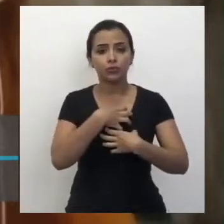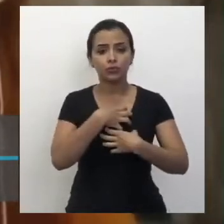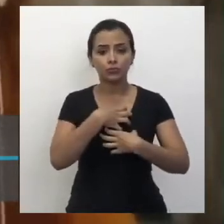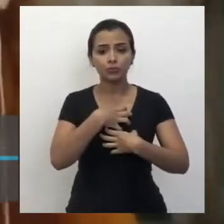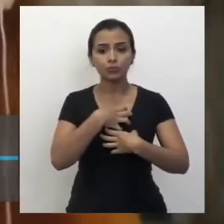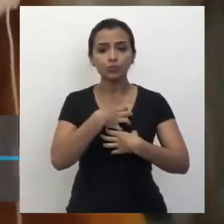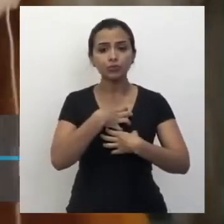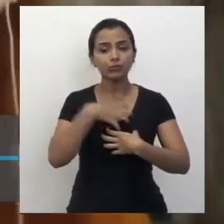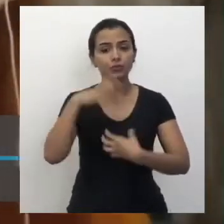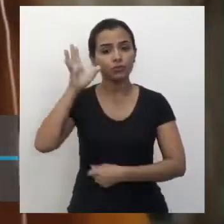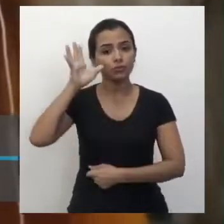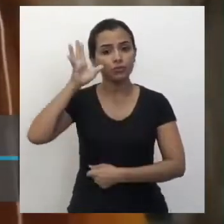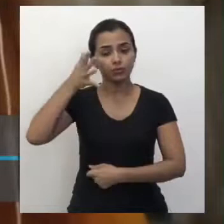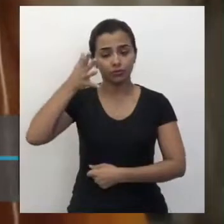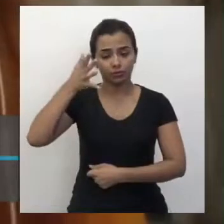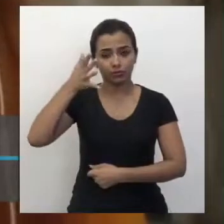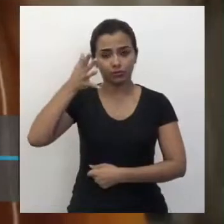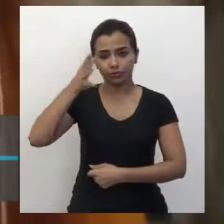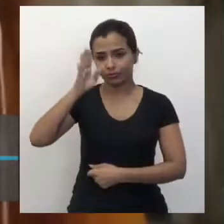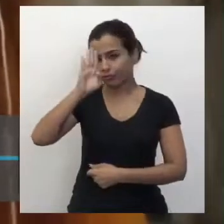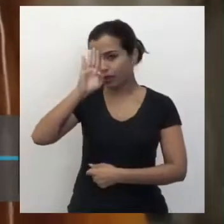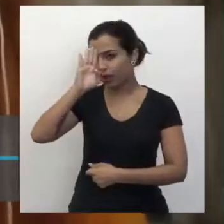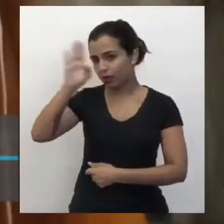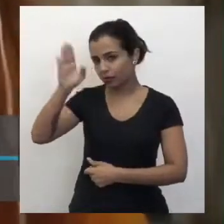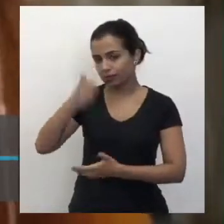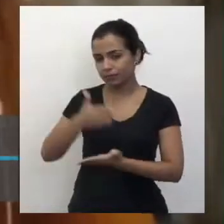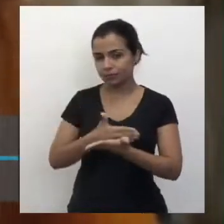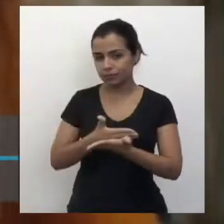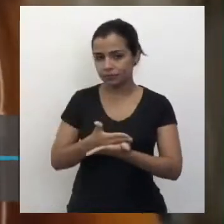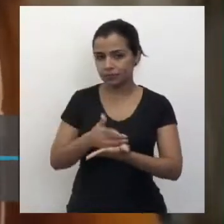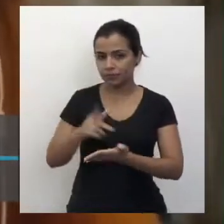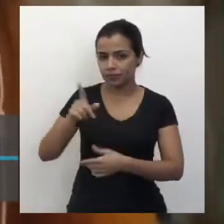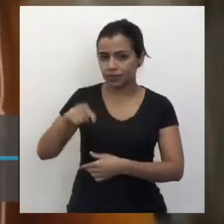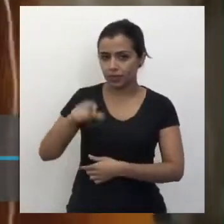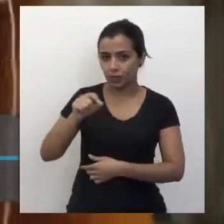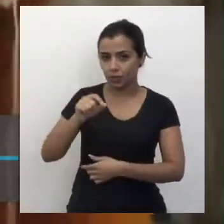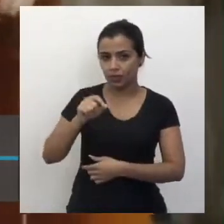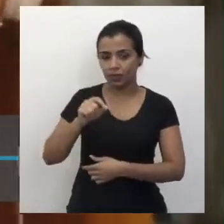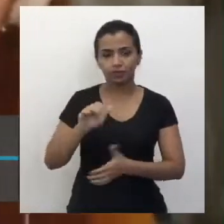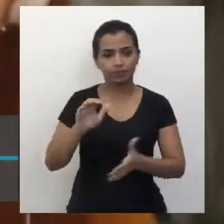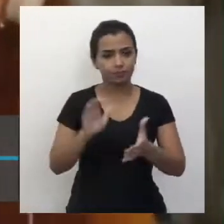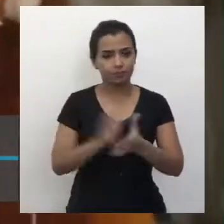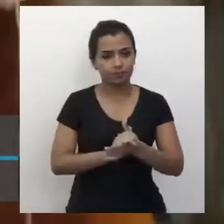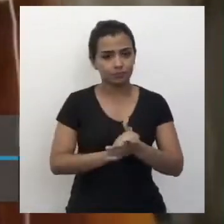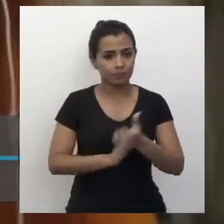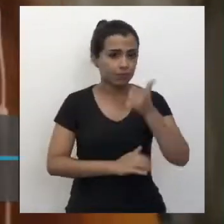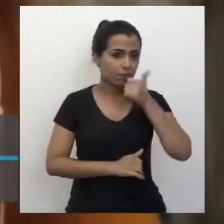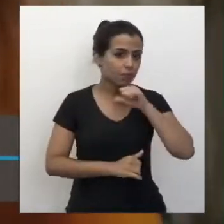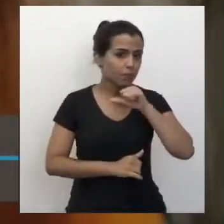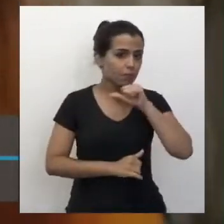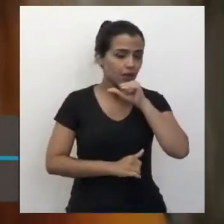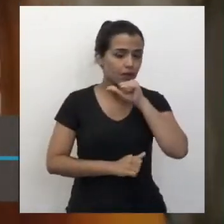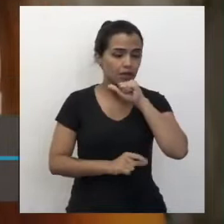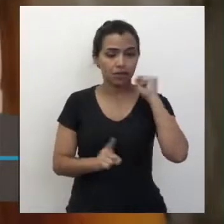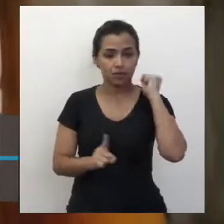os eventos primordiais, que eram casar-se com sua mãe e assassinar o seu próprio